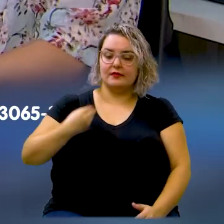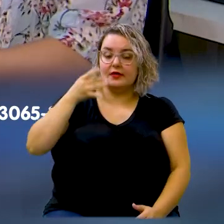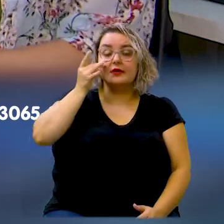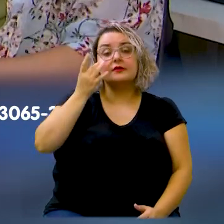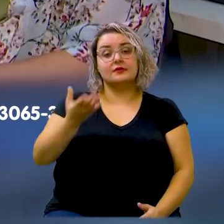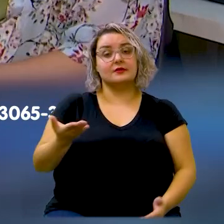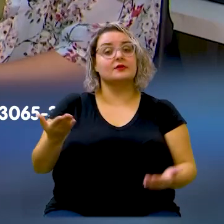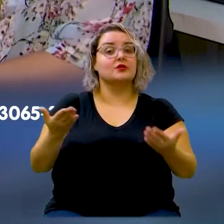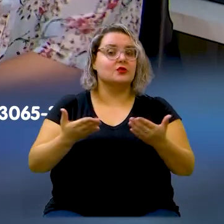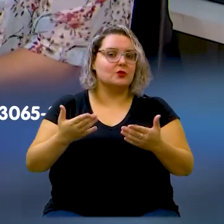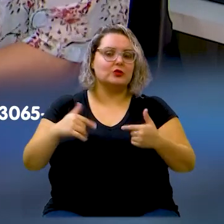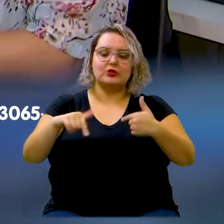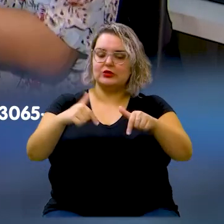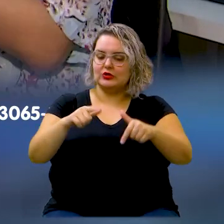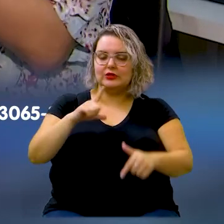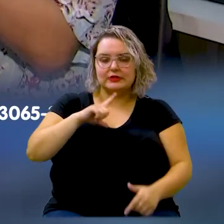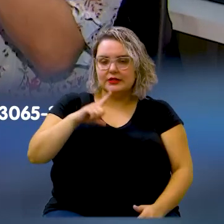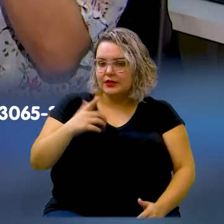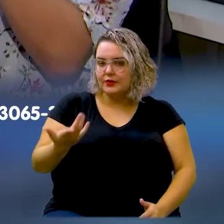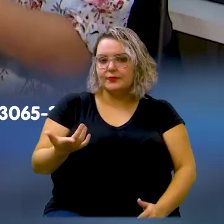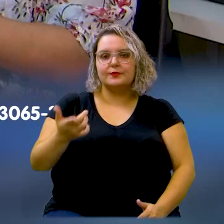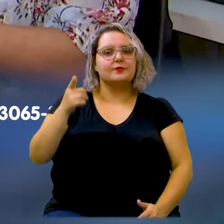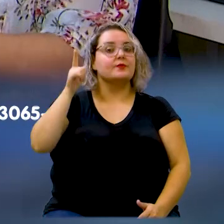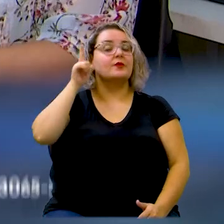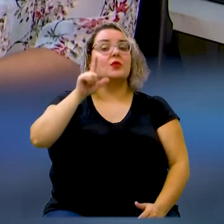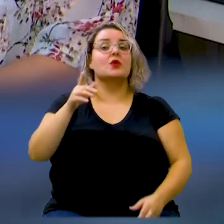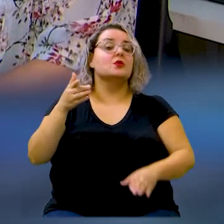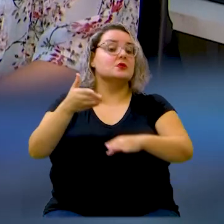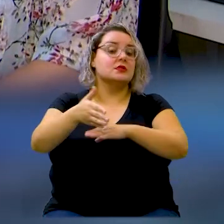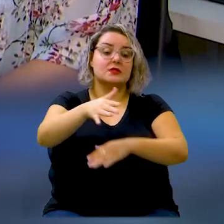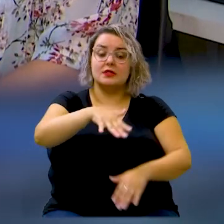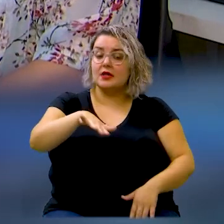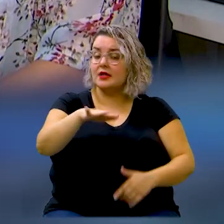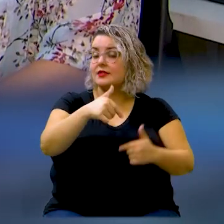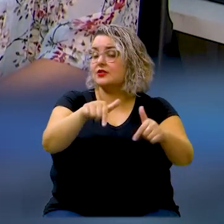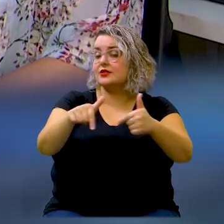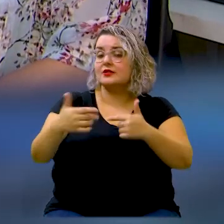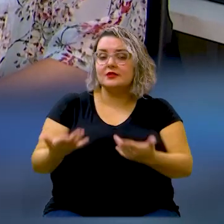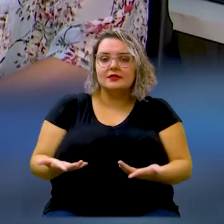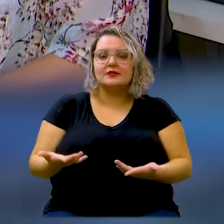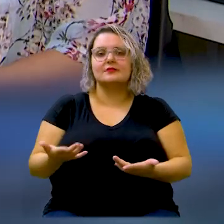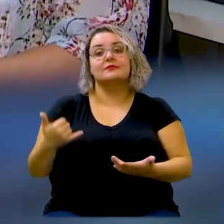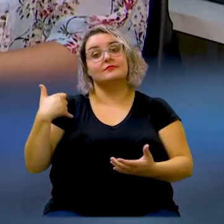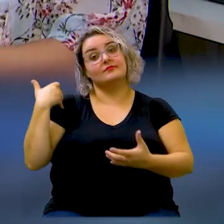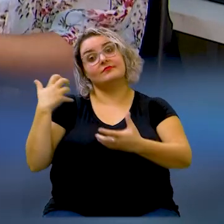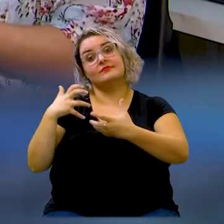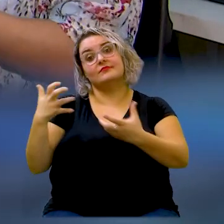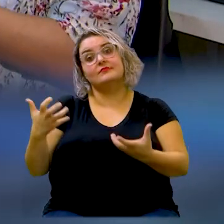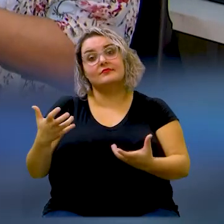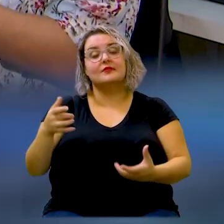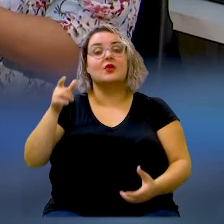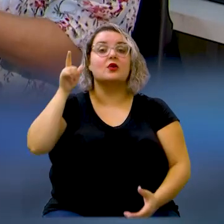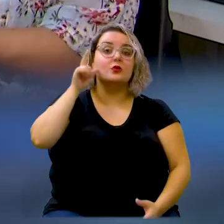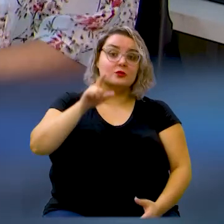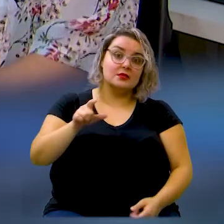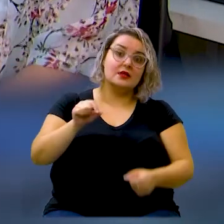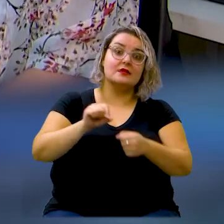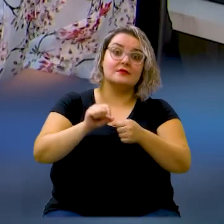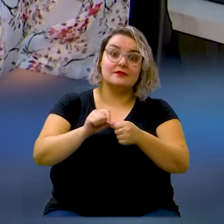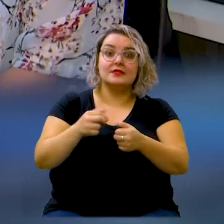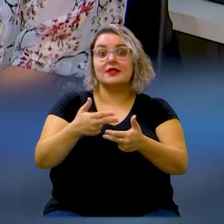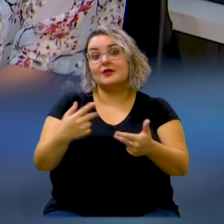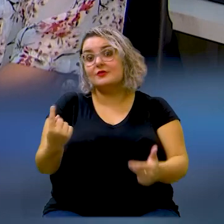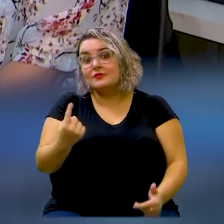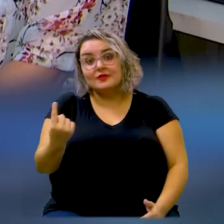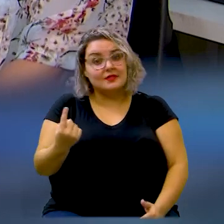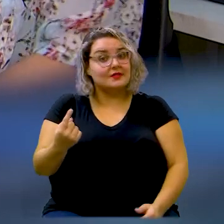e hoje está com emprego, conseguiu entrar no mercado de trabalho, aquele idoso que consegue às vezes fazer uma coisa